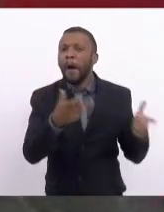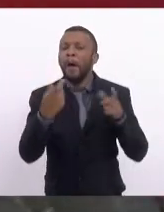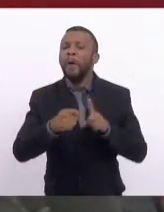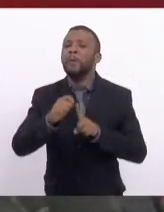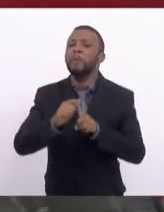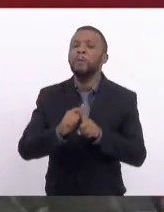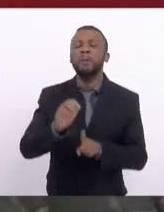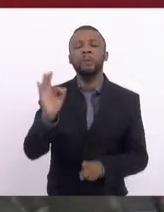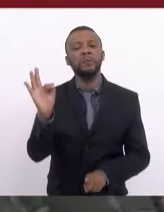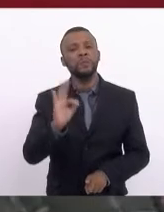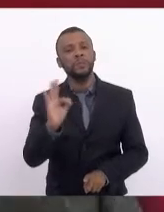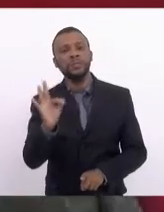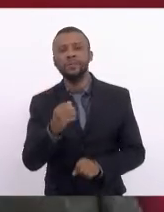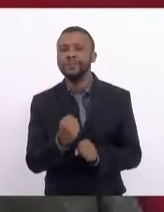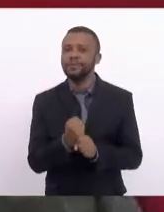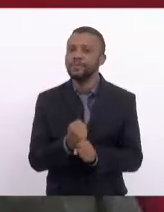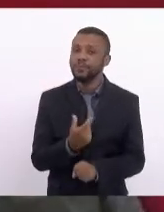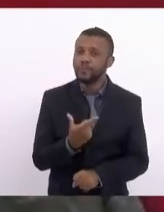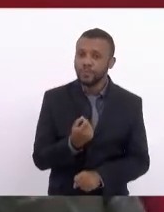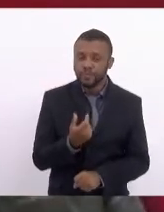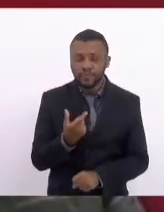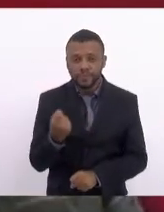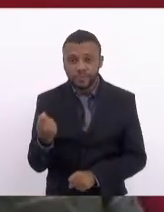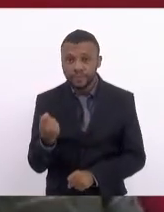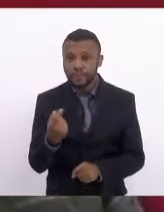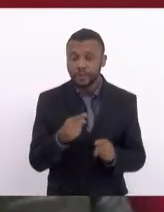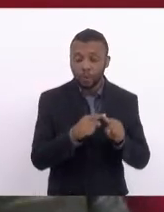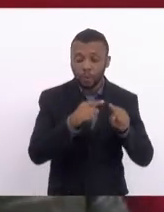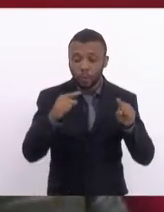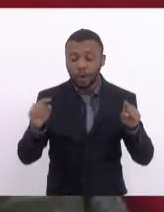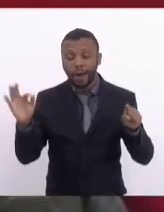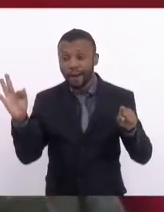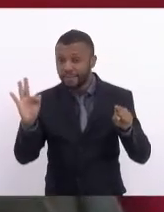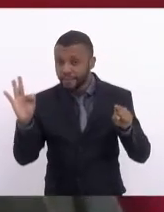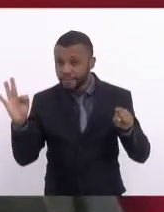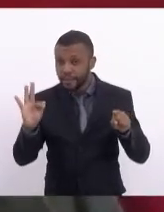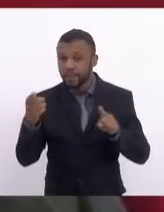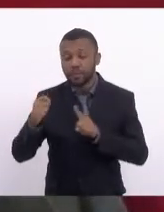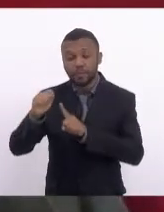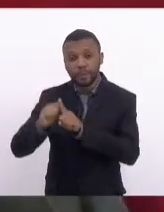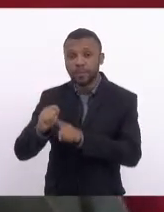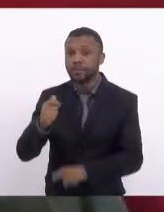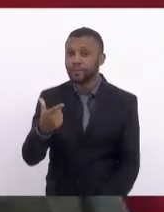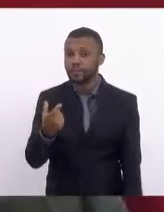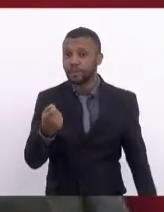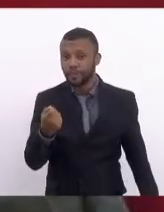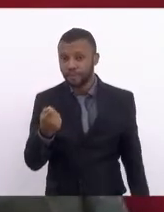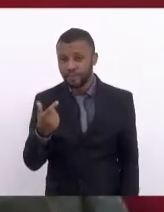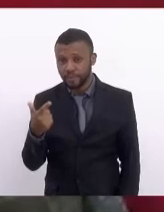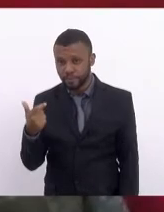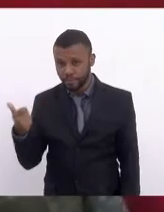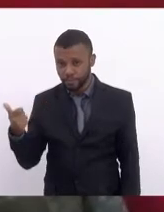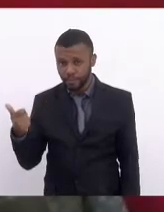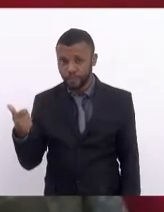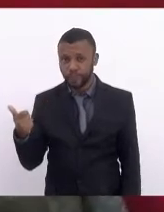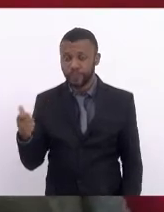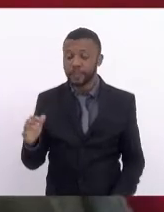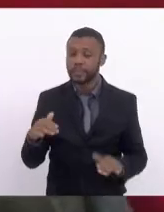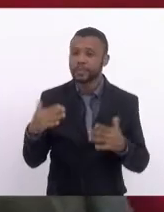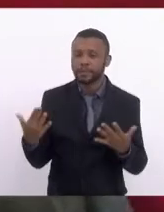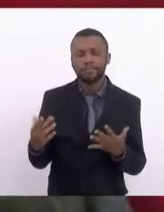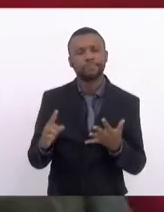de 2020 a fevereiro de 2021, né? Como se isso tudo não bastasse,